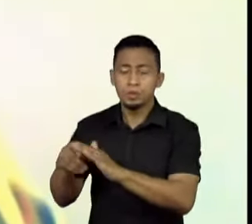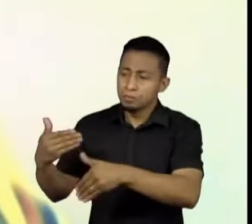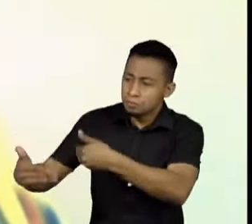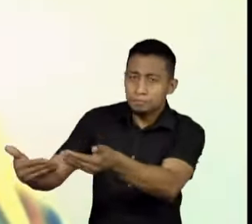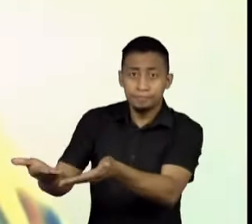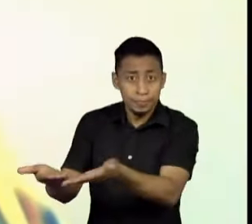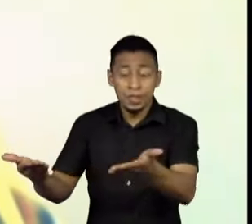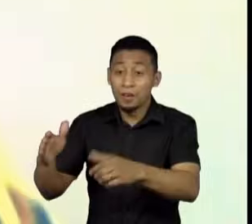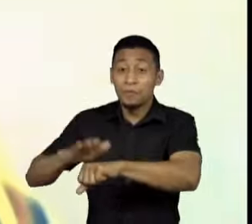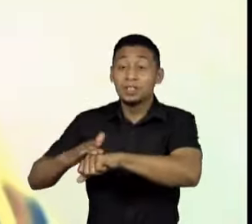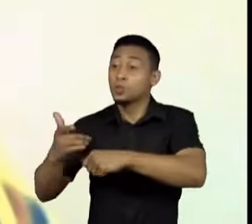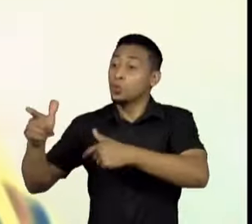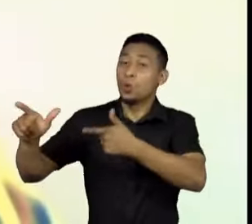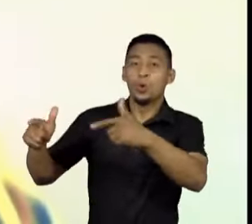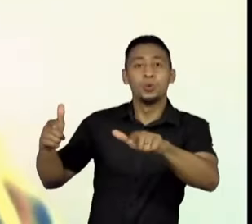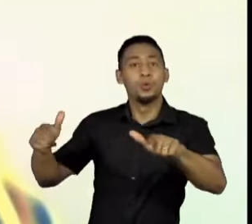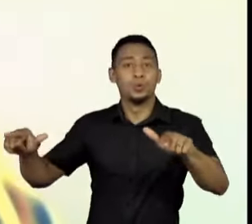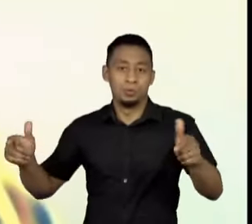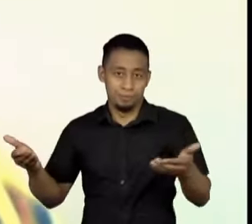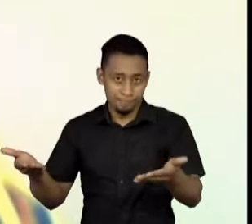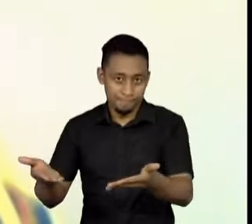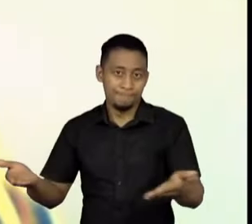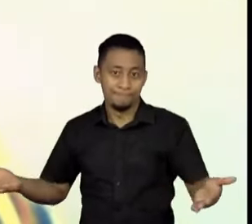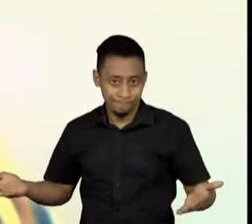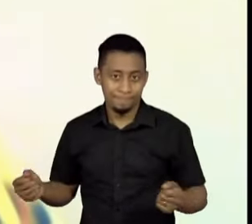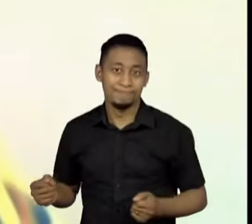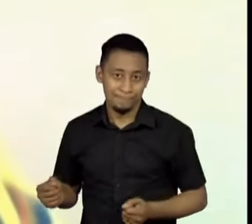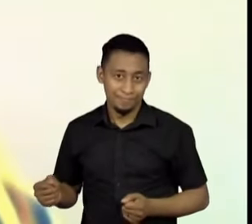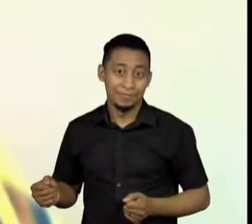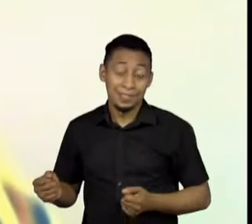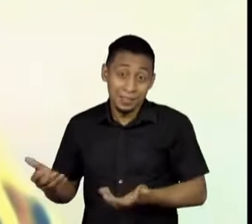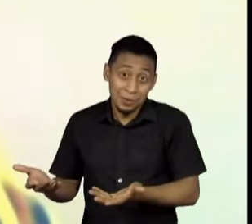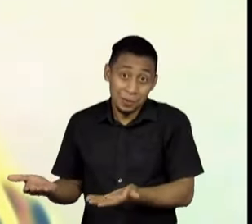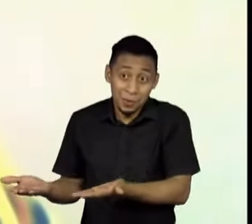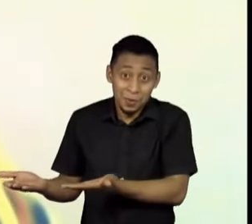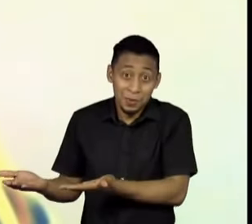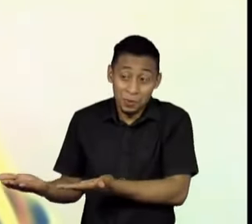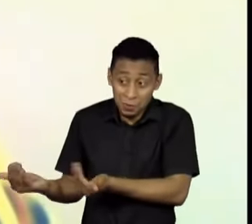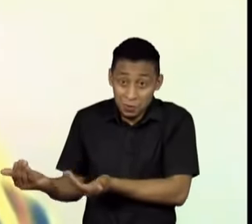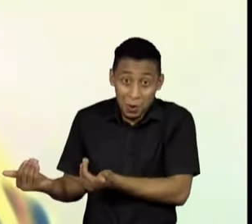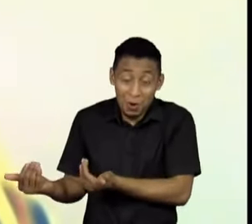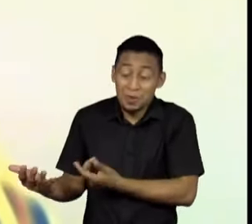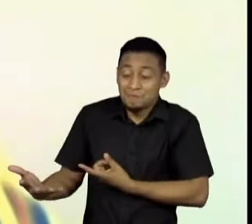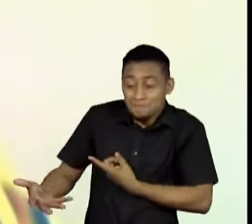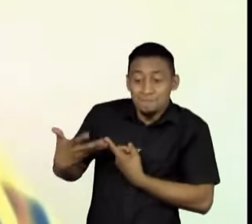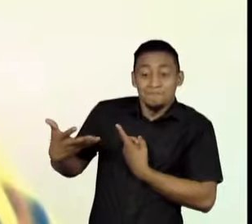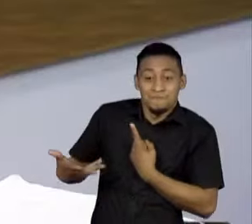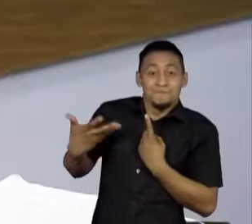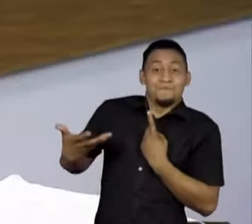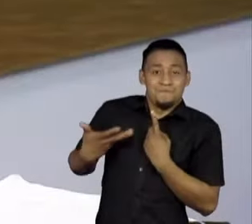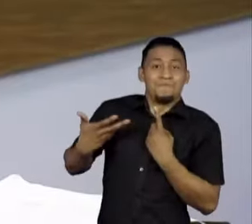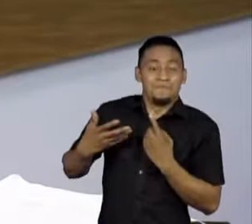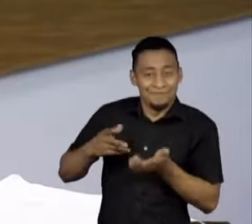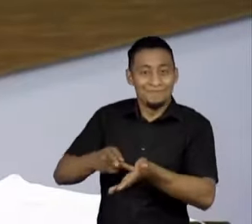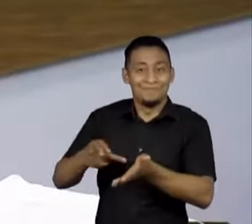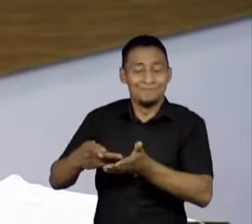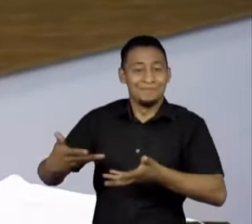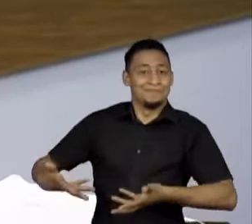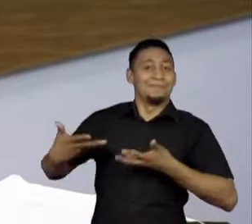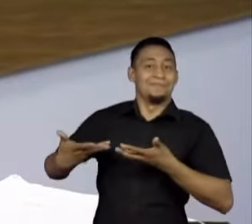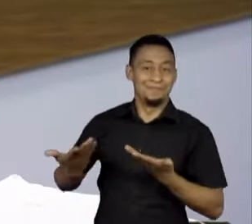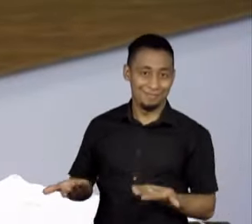fazendo outras exigências. Então, a juventude me inspira muito, muito. A juventude me inspira